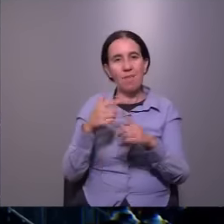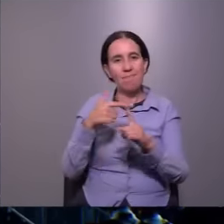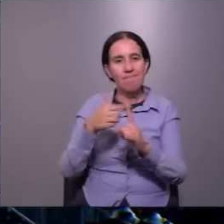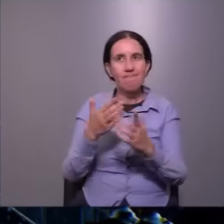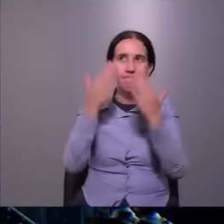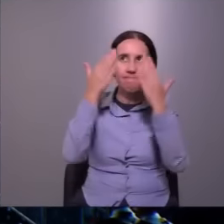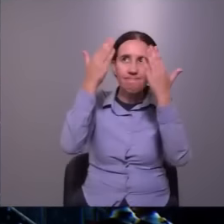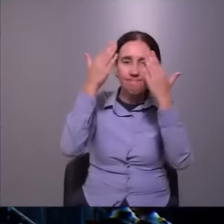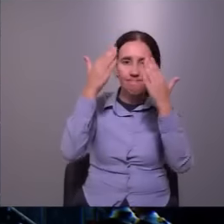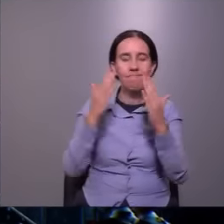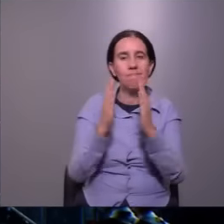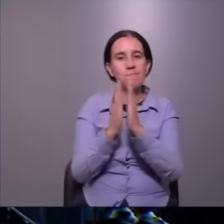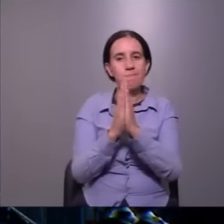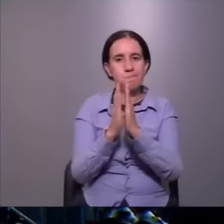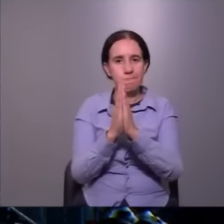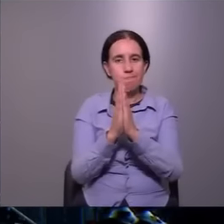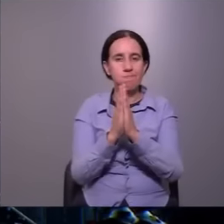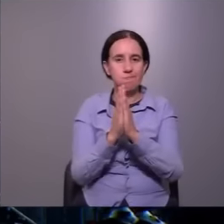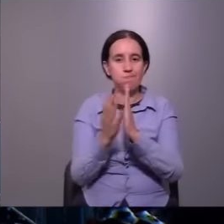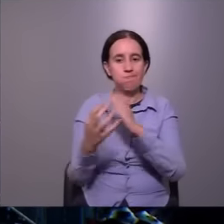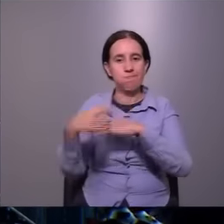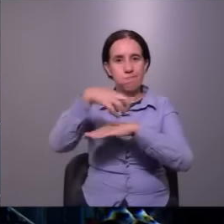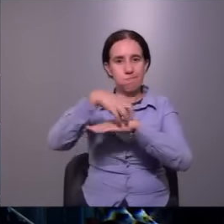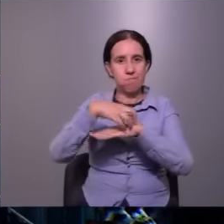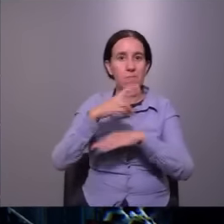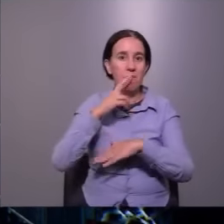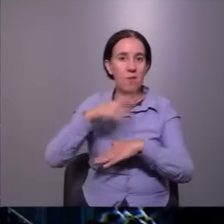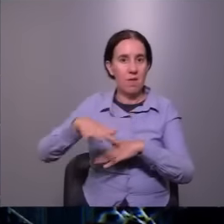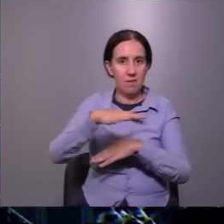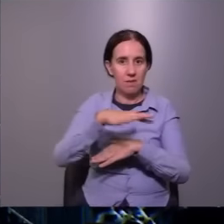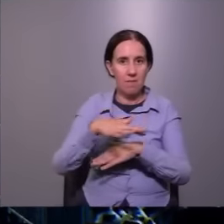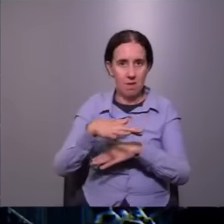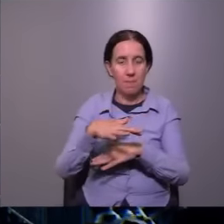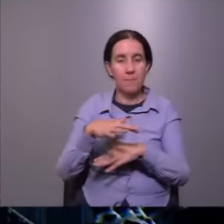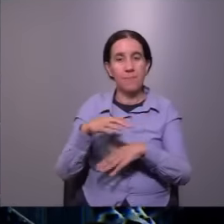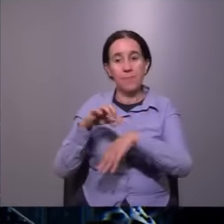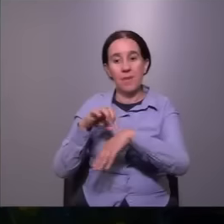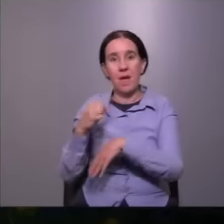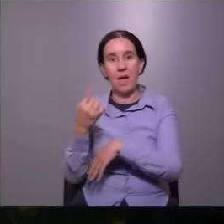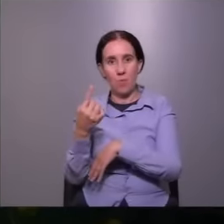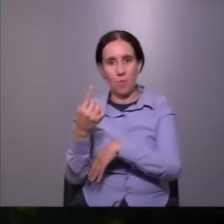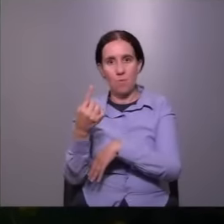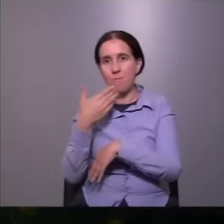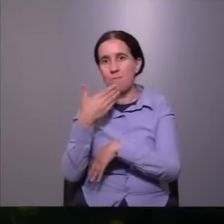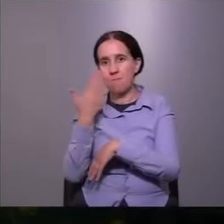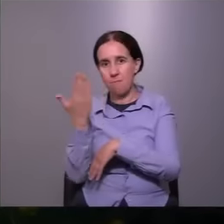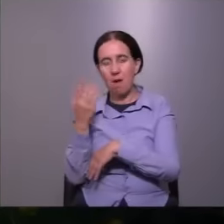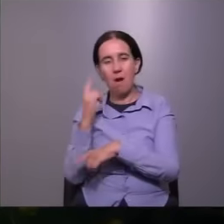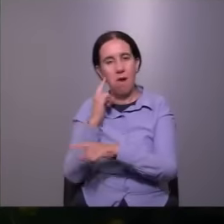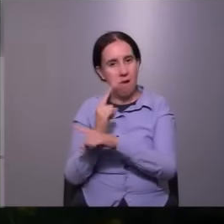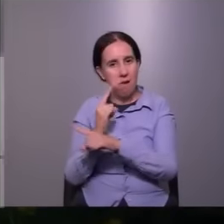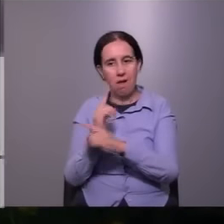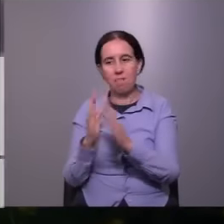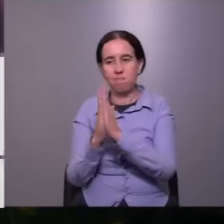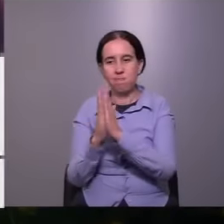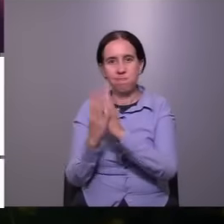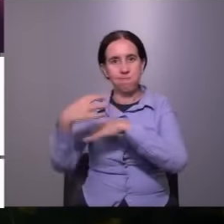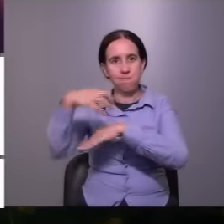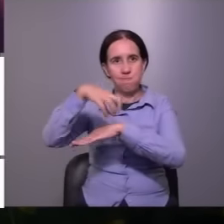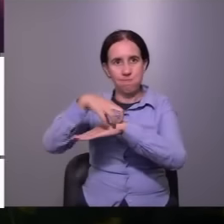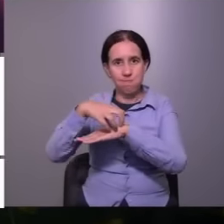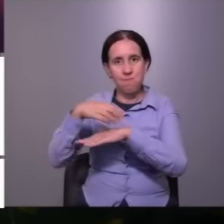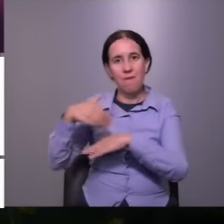Católica Portuguesa das Migrações. Assim, à meia-noite teremos a adoração eucarística na Basílica de Nossa Senhora do Rosário